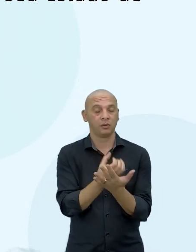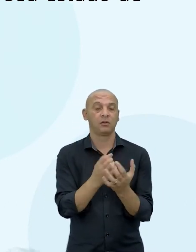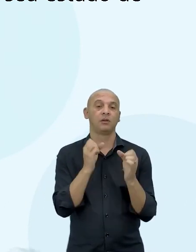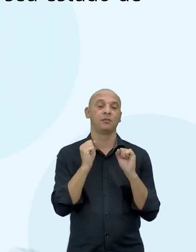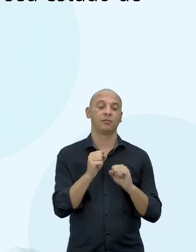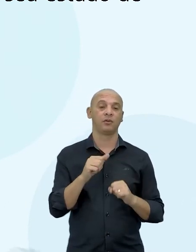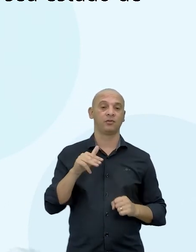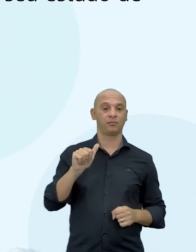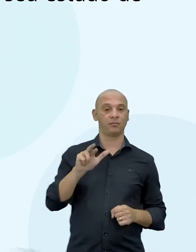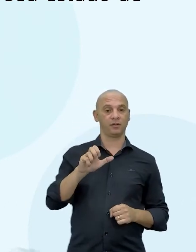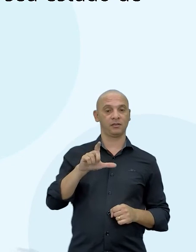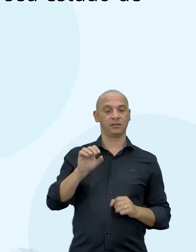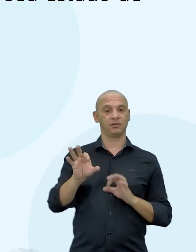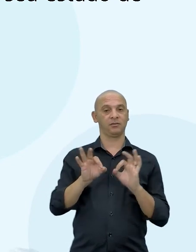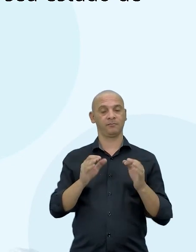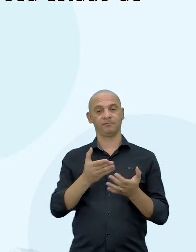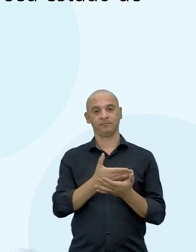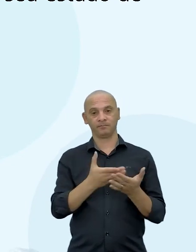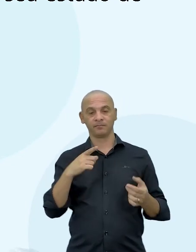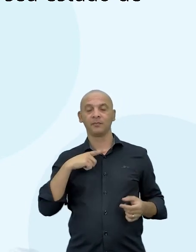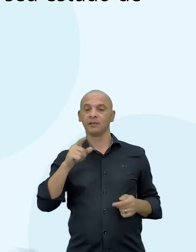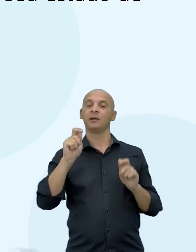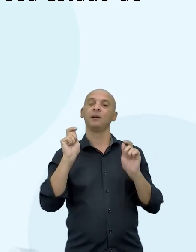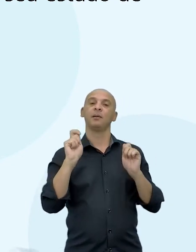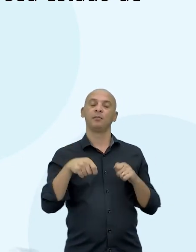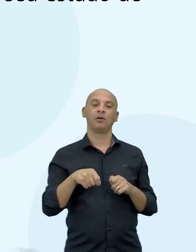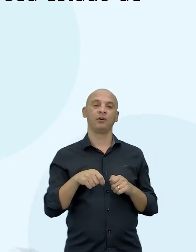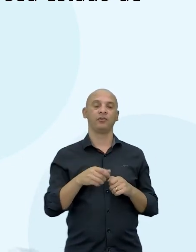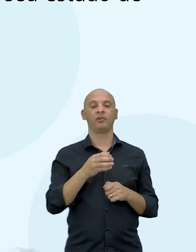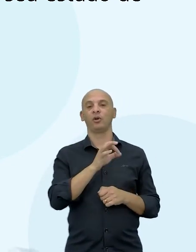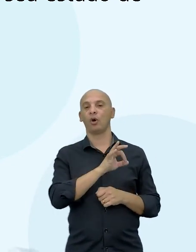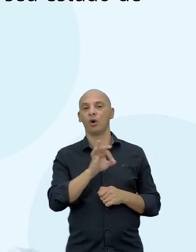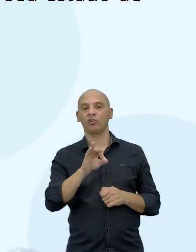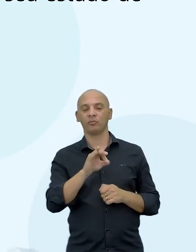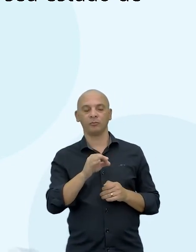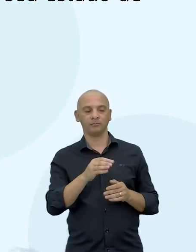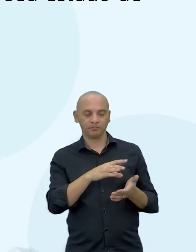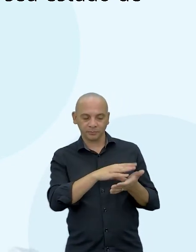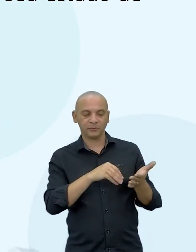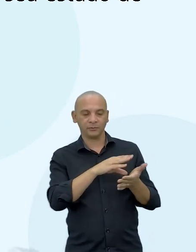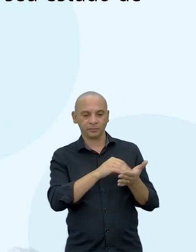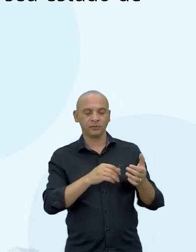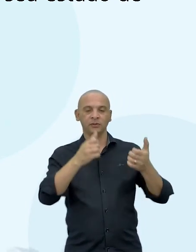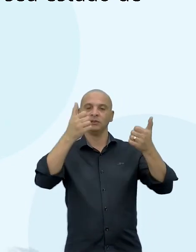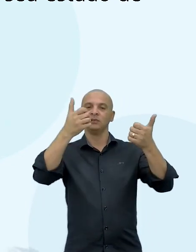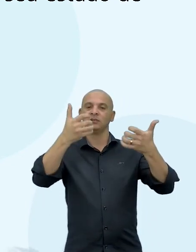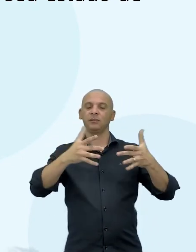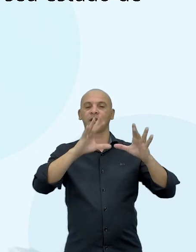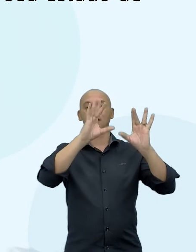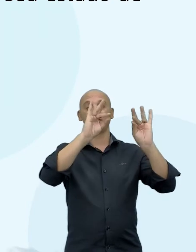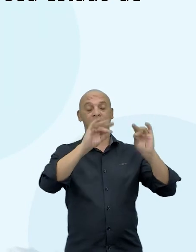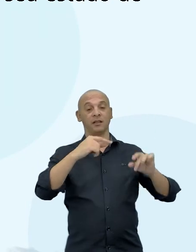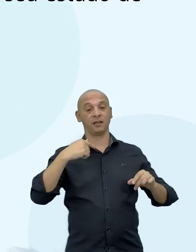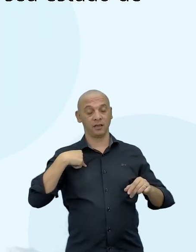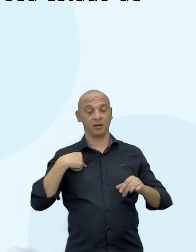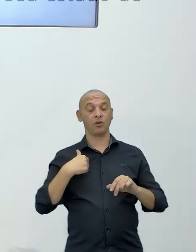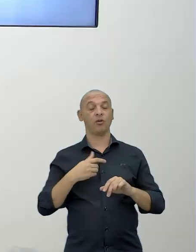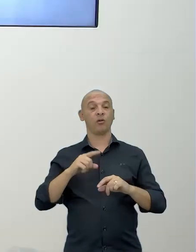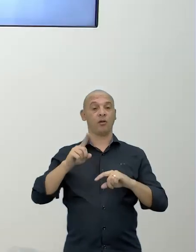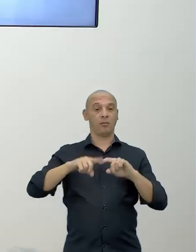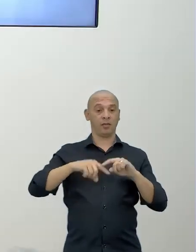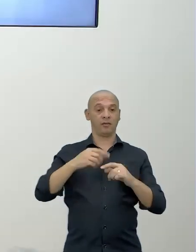dúvidas, vocês sempre podem voltar nessa aula ou baixar esse material aqui, que o Marcelo fez para vocês com todo amor e carinho, e